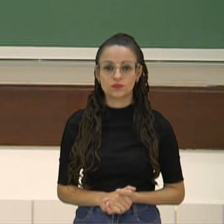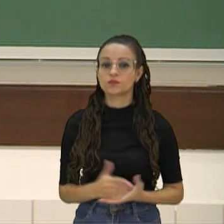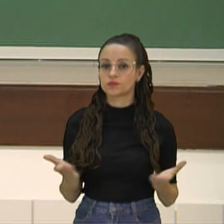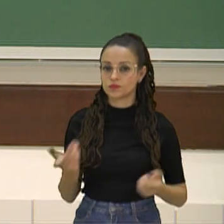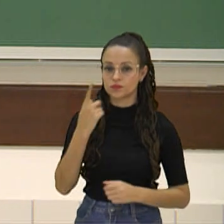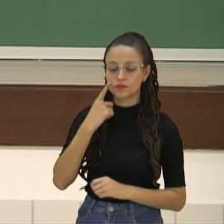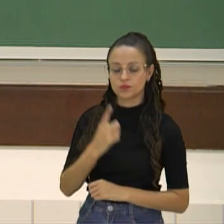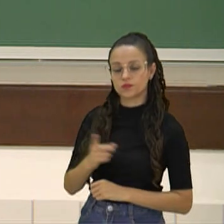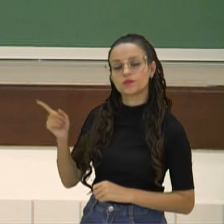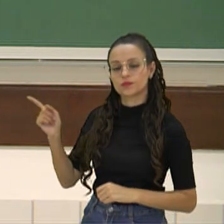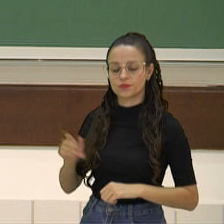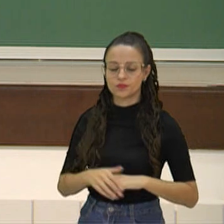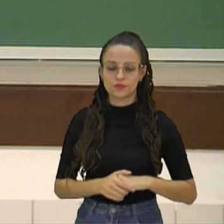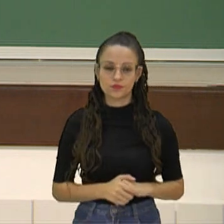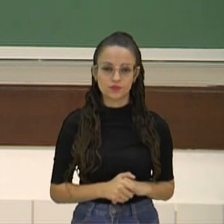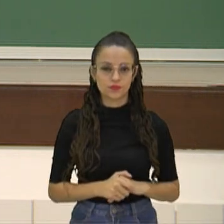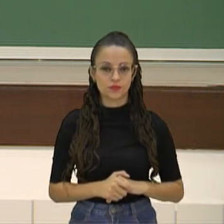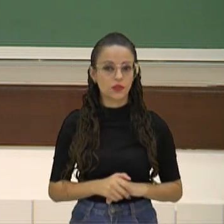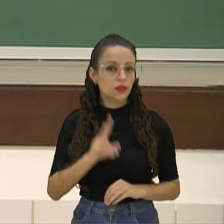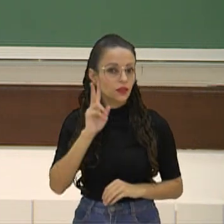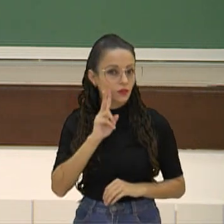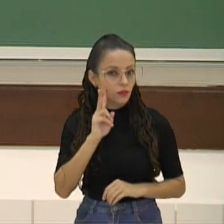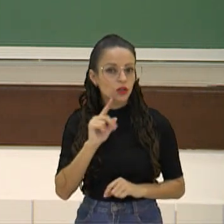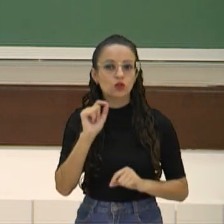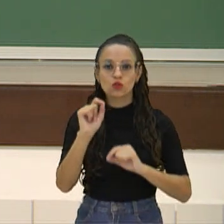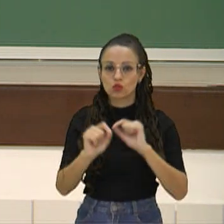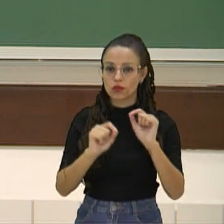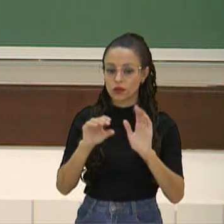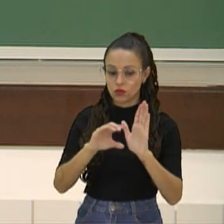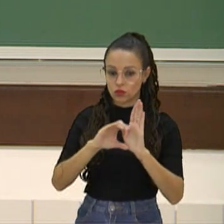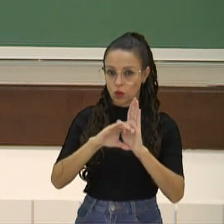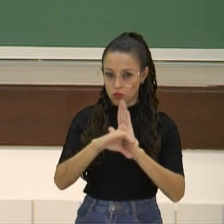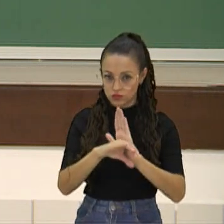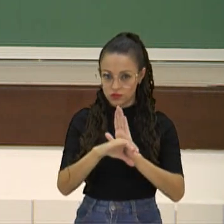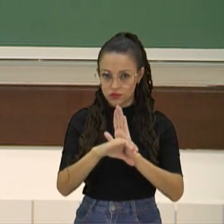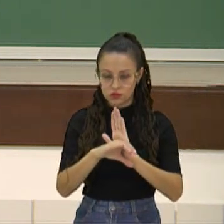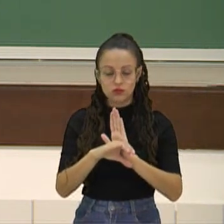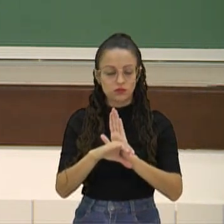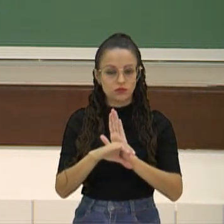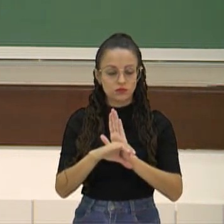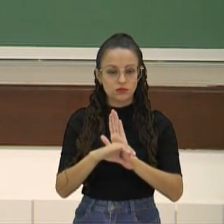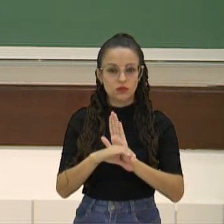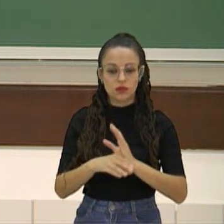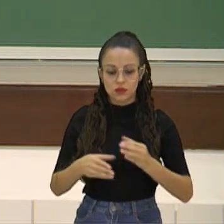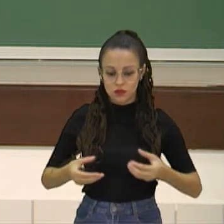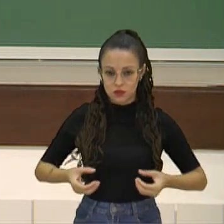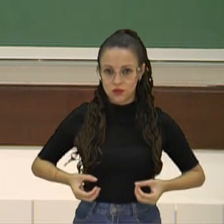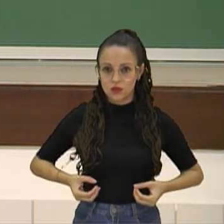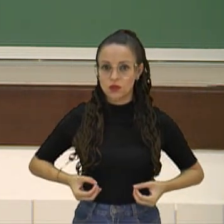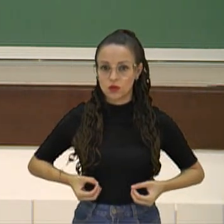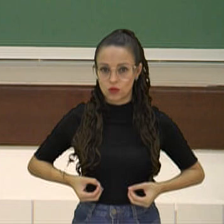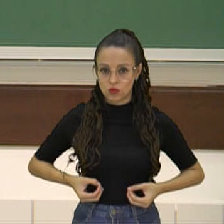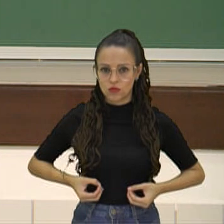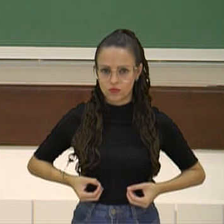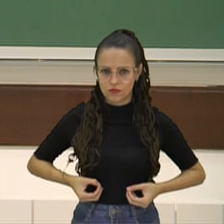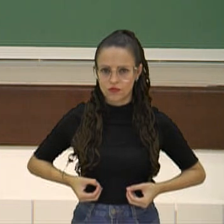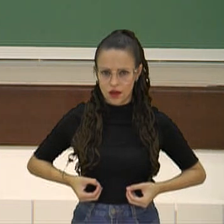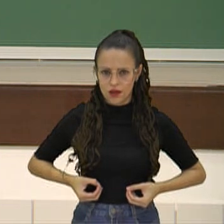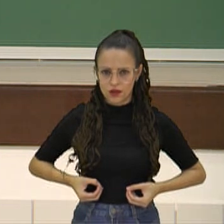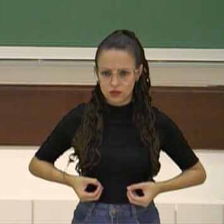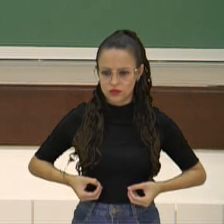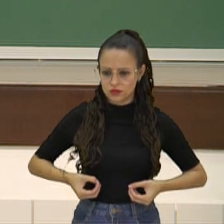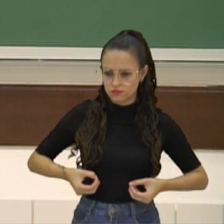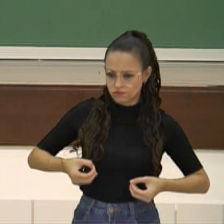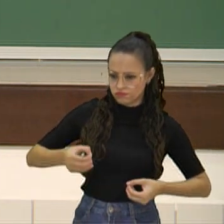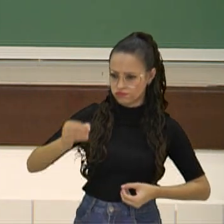Então vamos lá, pessoal. Lembrando assim, então, o conceito. O ovário, ele tem lá armazenado